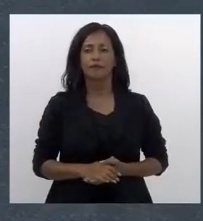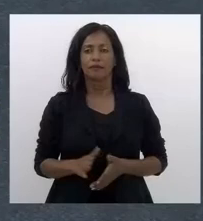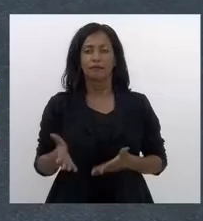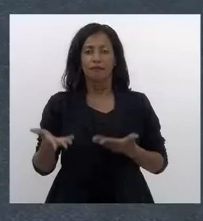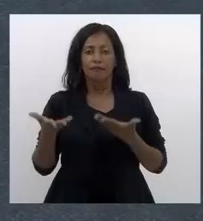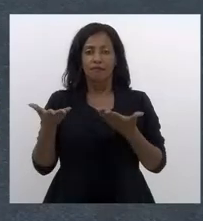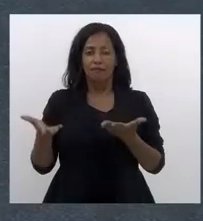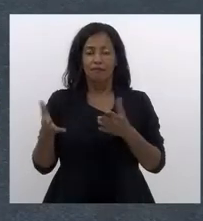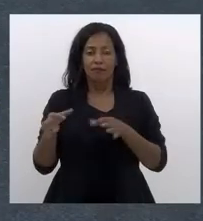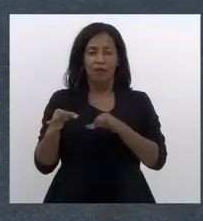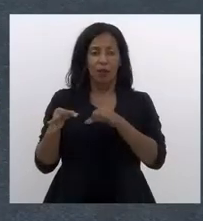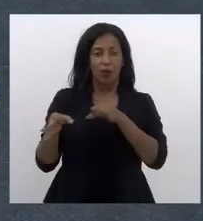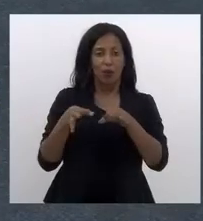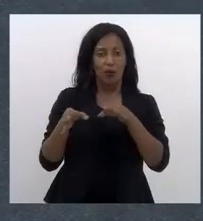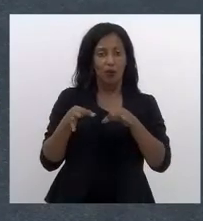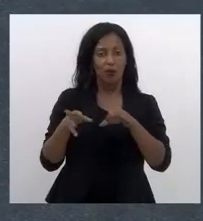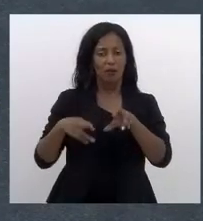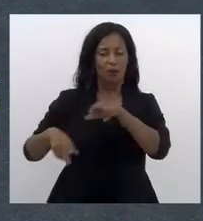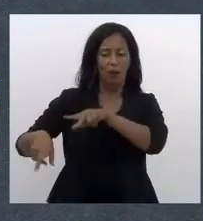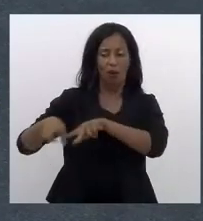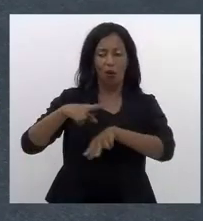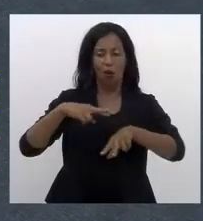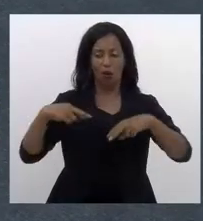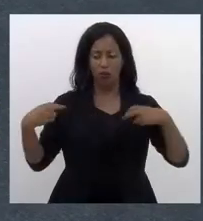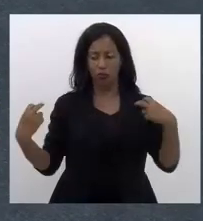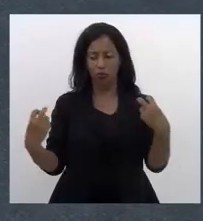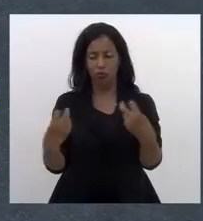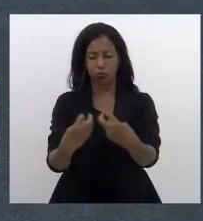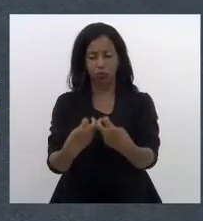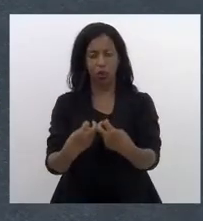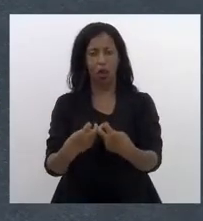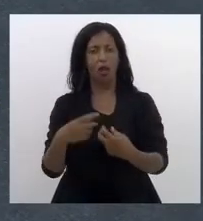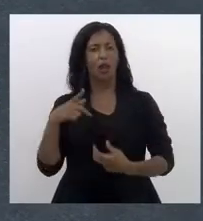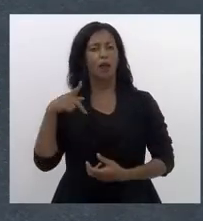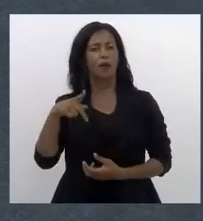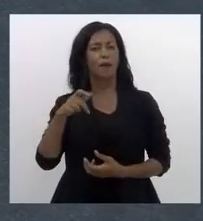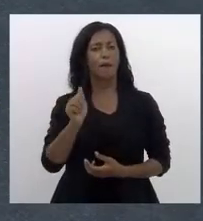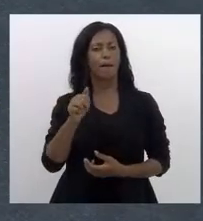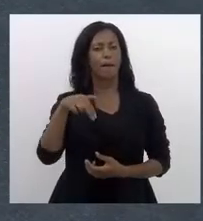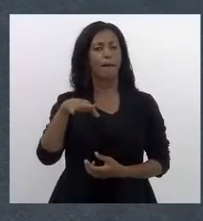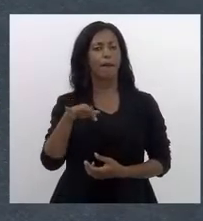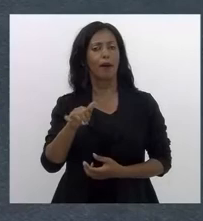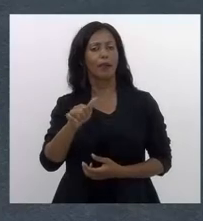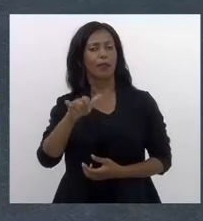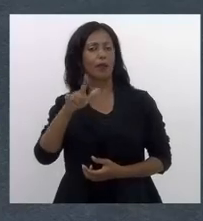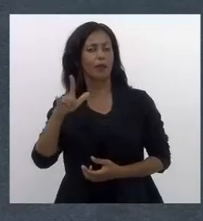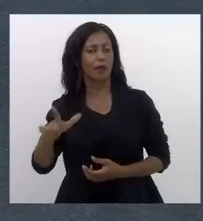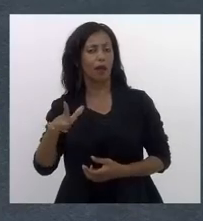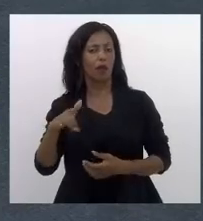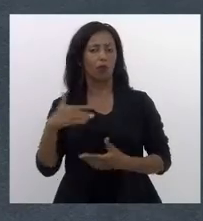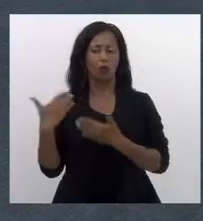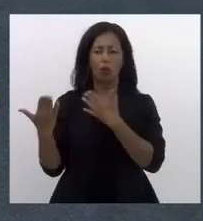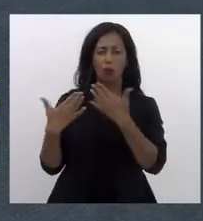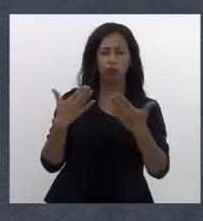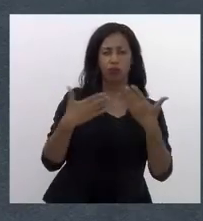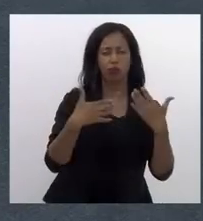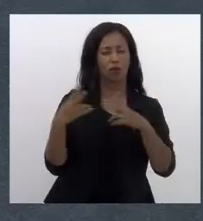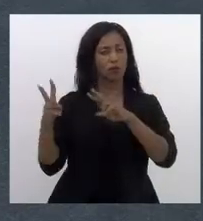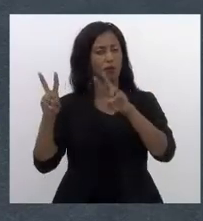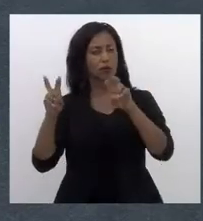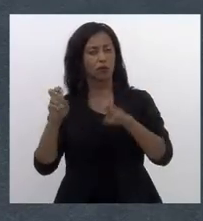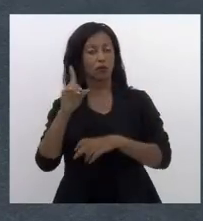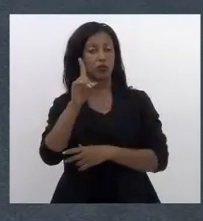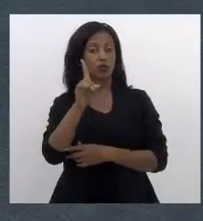das organizadoras de rodas de conversa no Morro do Sossego, no bairro do Pantanal, em Duque de Caxias, sobre